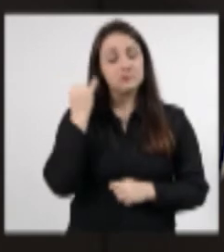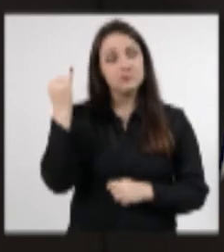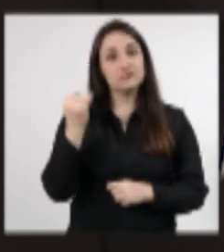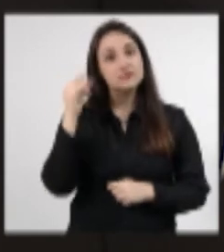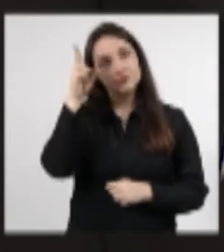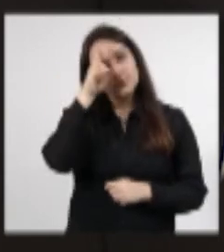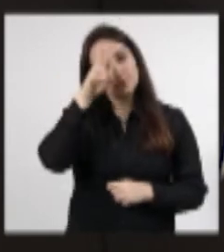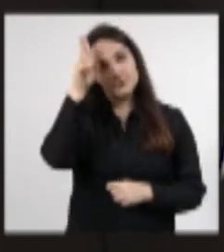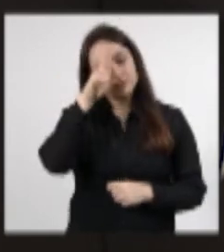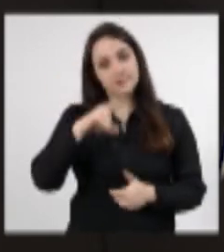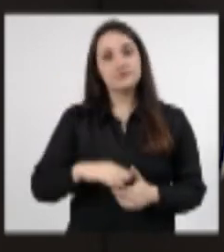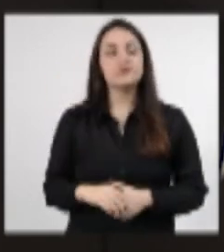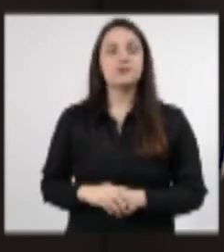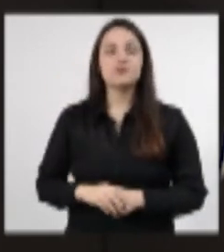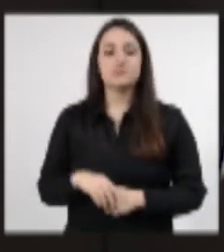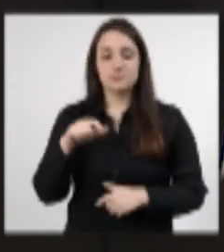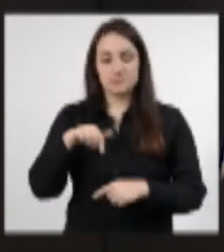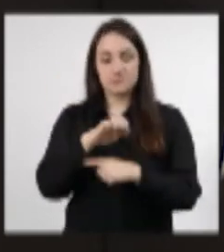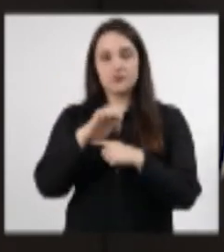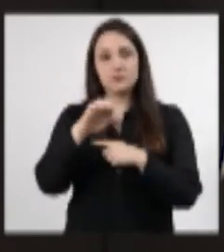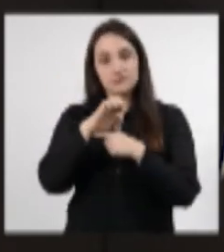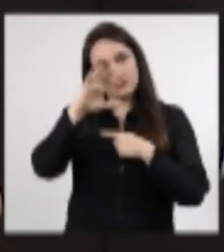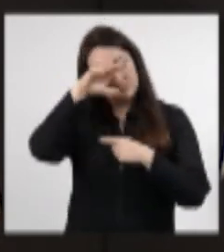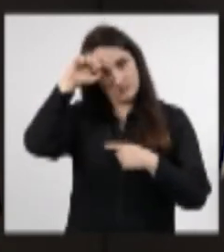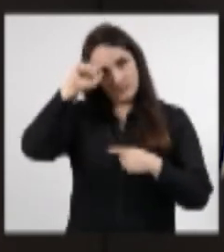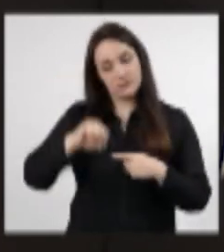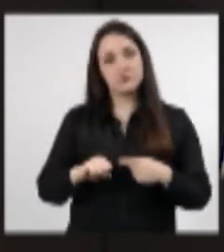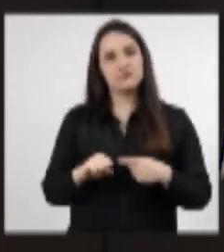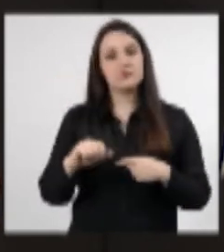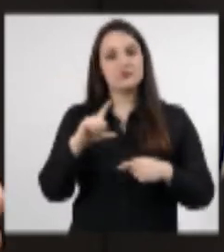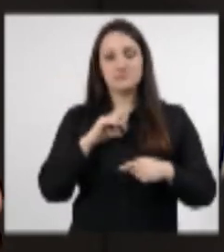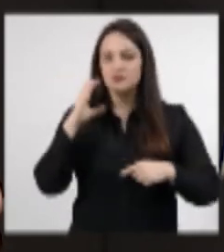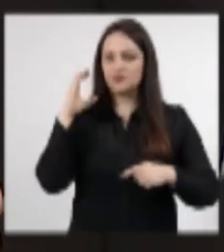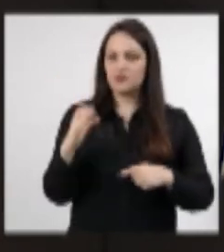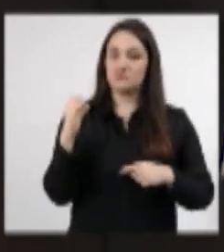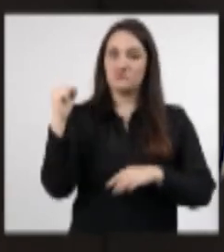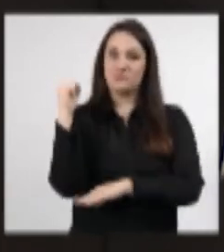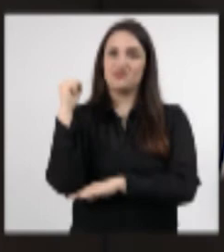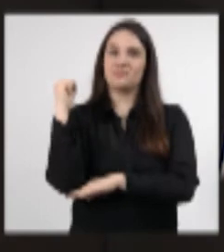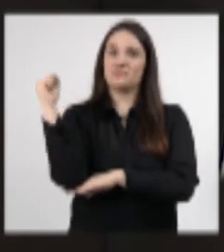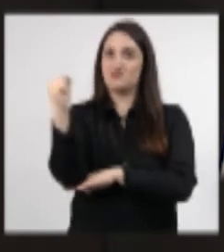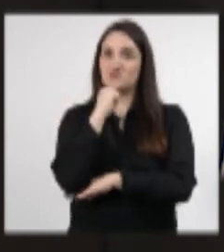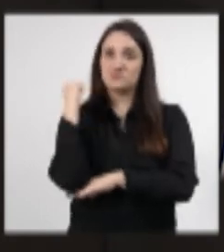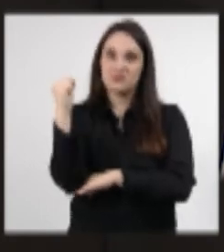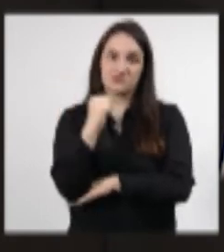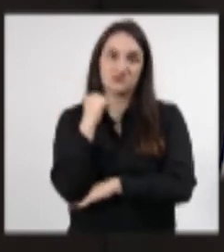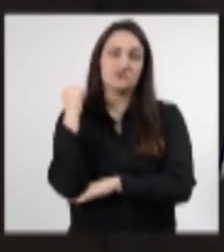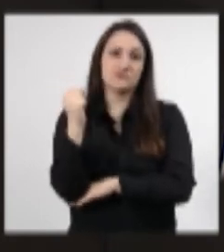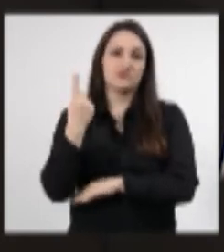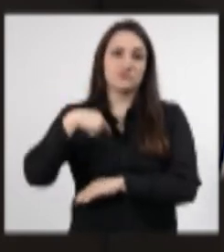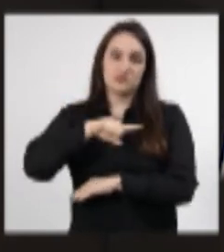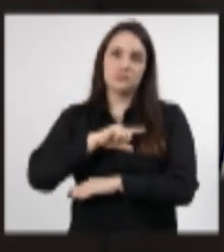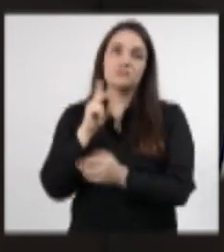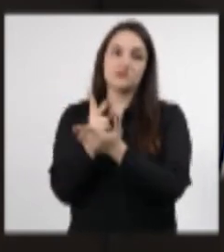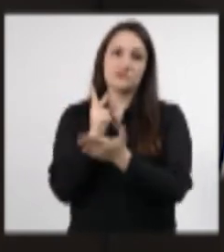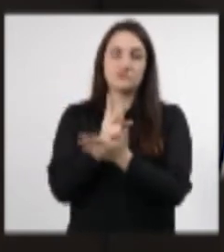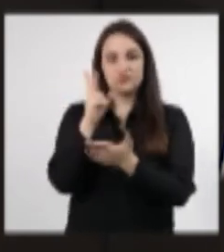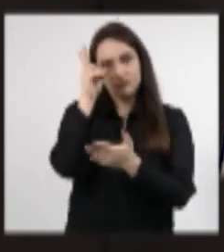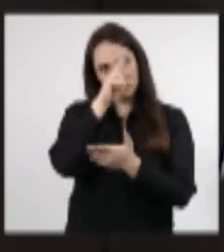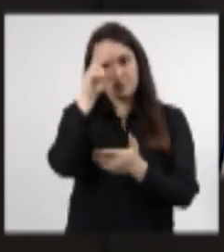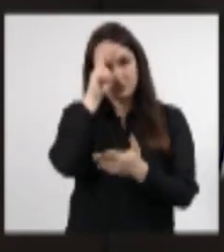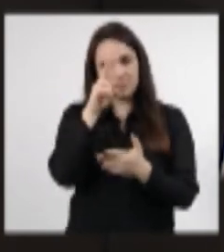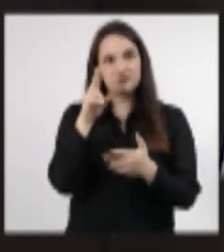importante destacar que o Mato Grosso do Sul, nesses crimes mais graves que a gente comumente